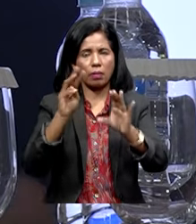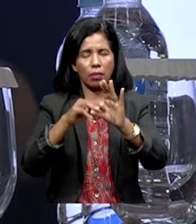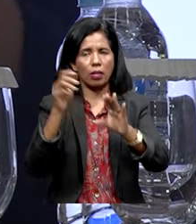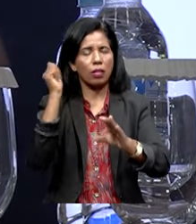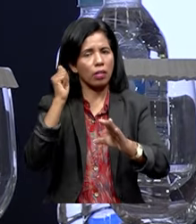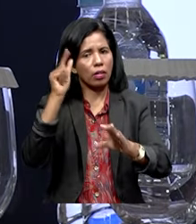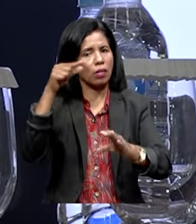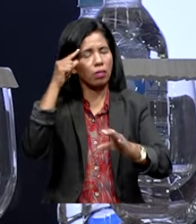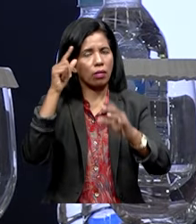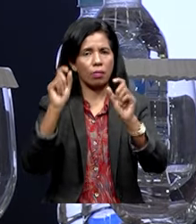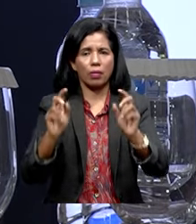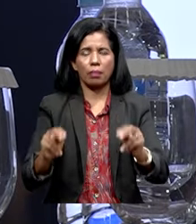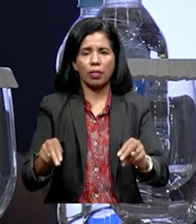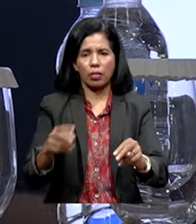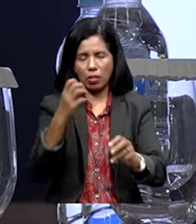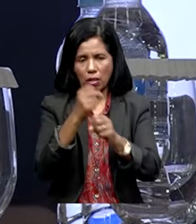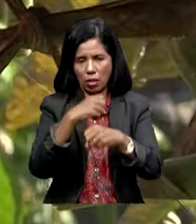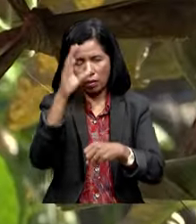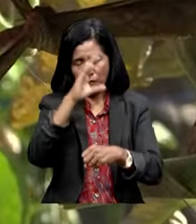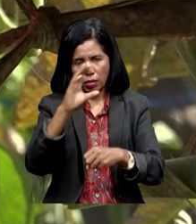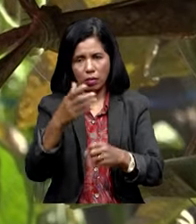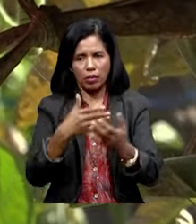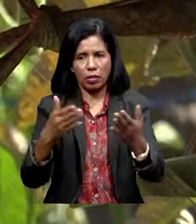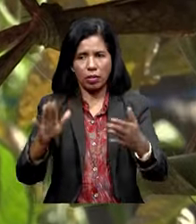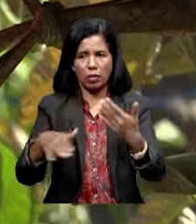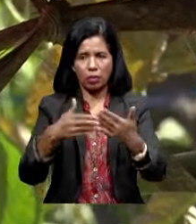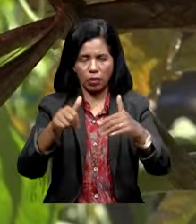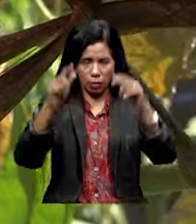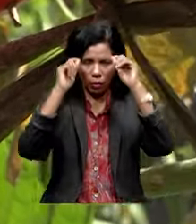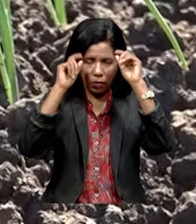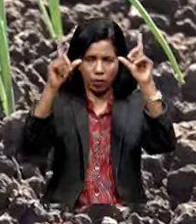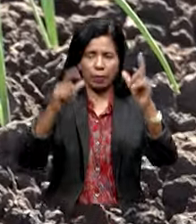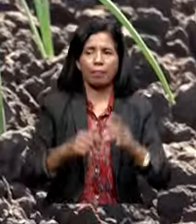mas o governo precisa da identificação para produto local e arrailaran.